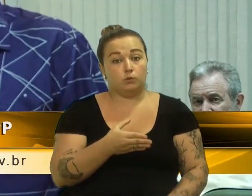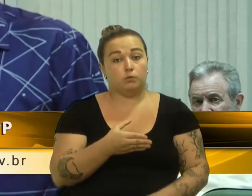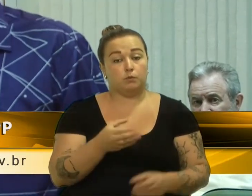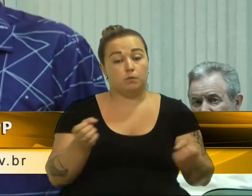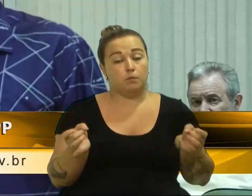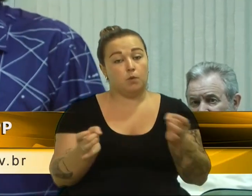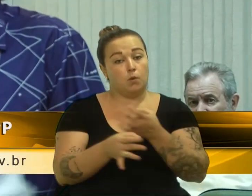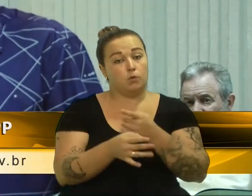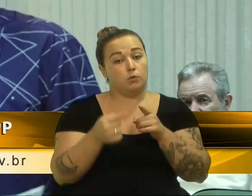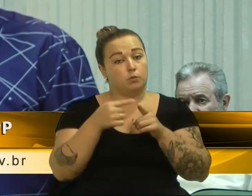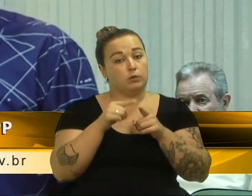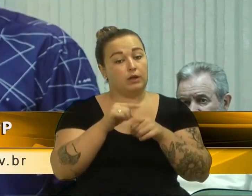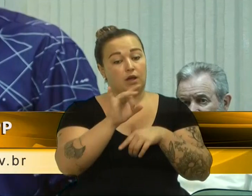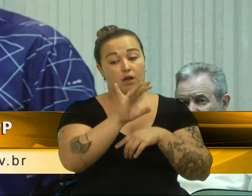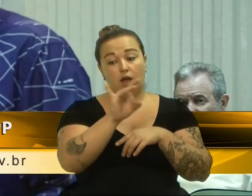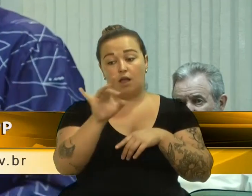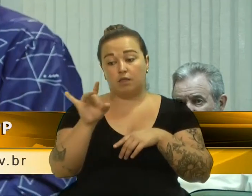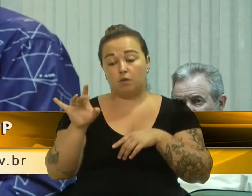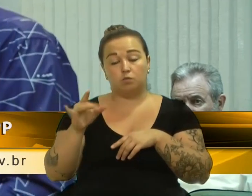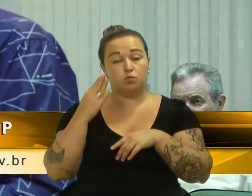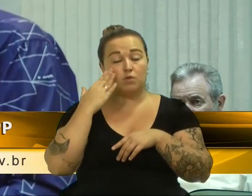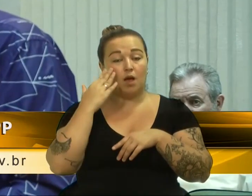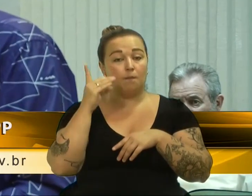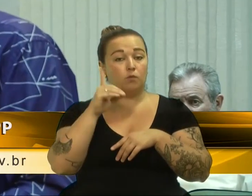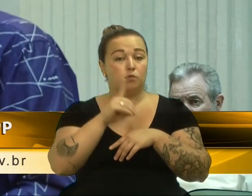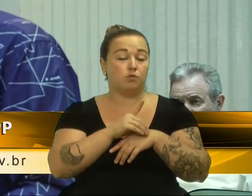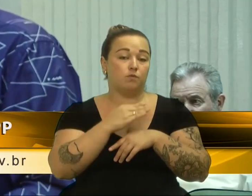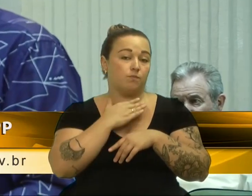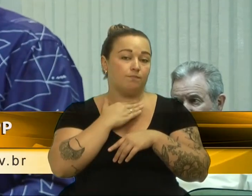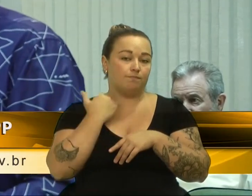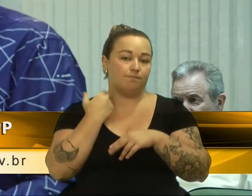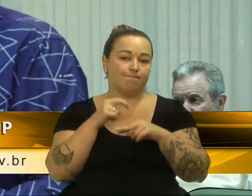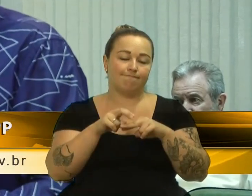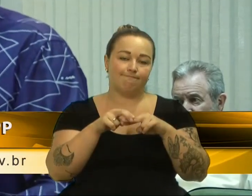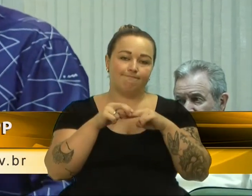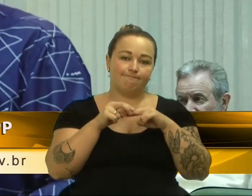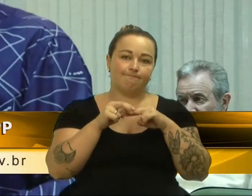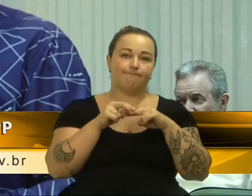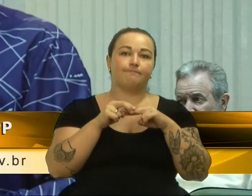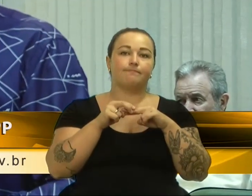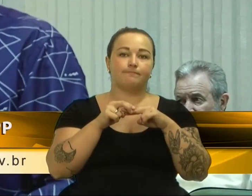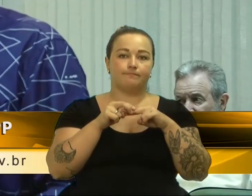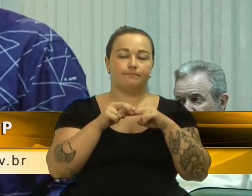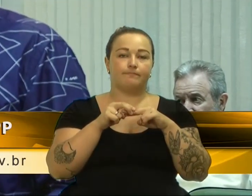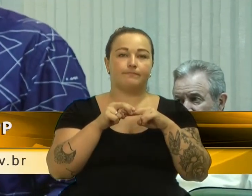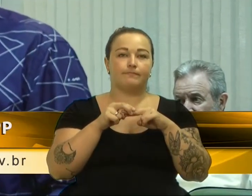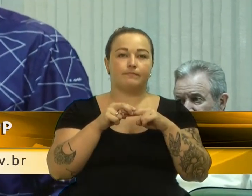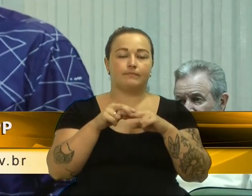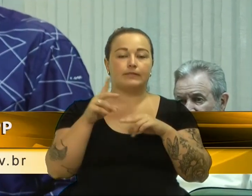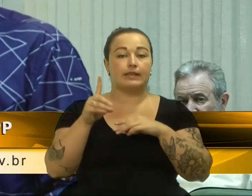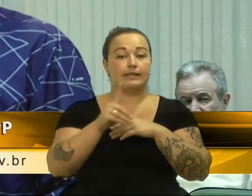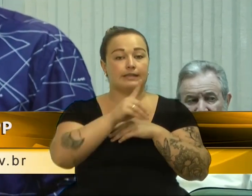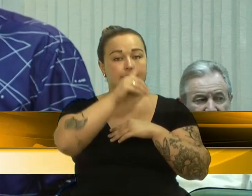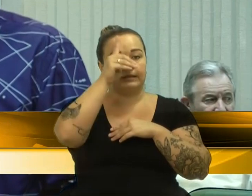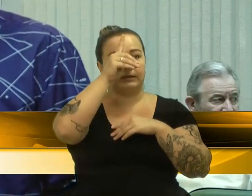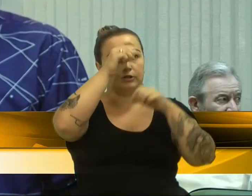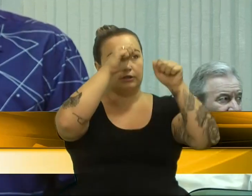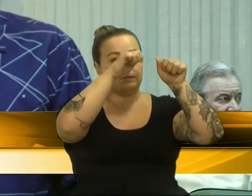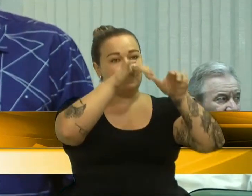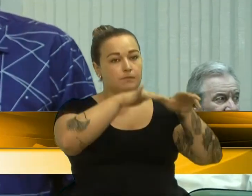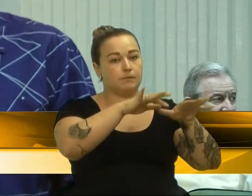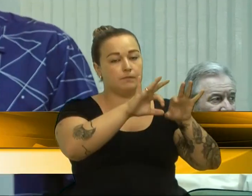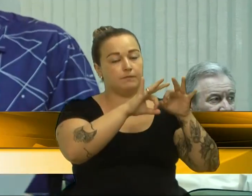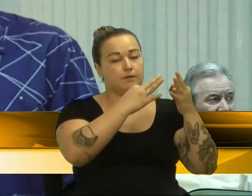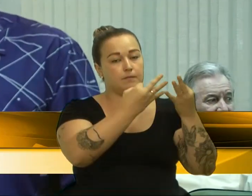sermos chamados também, a gente não sabe o dia de cada um, mas desde já, então, que Deus console a família e